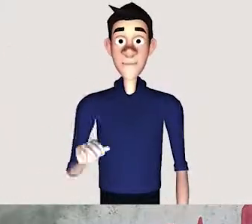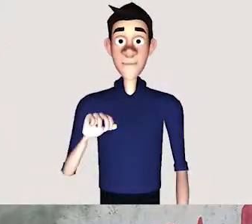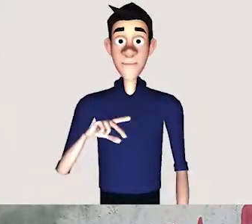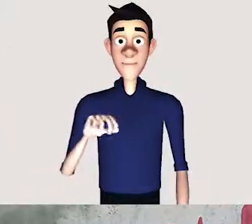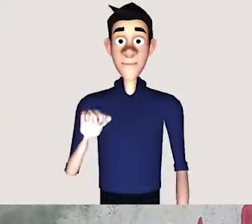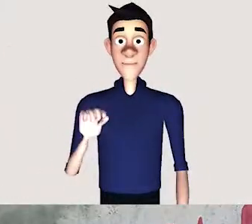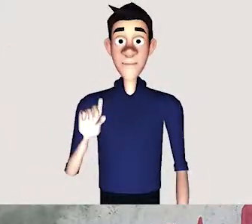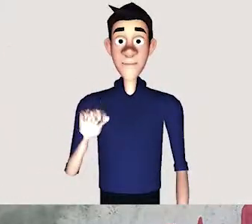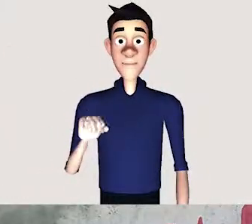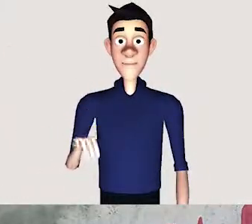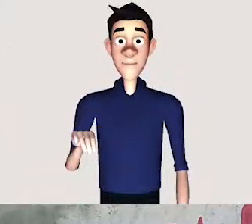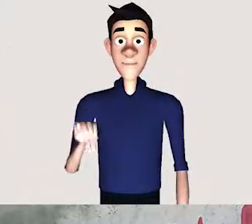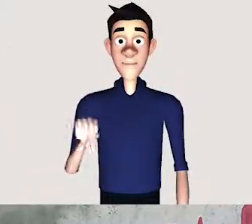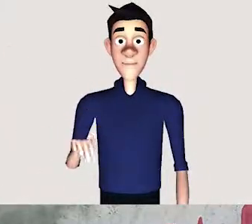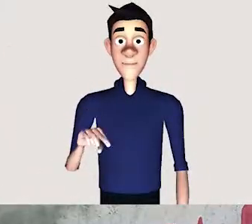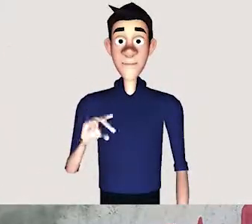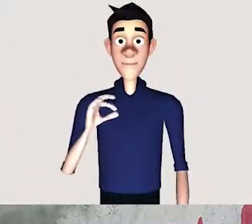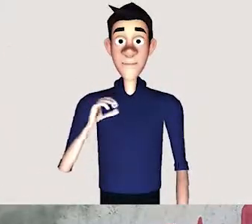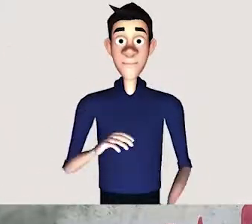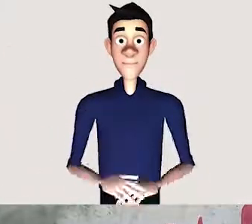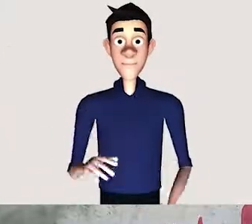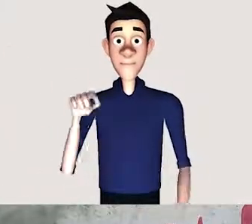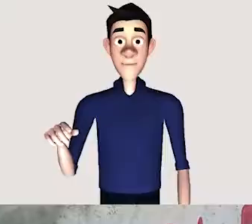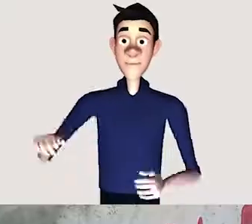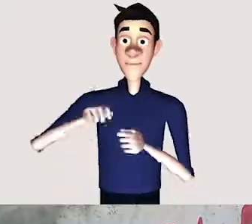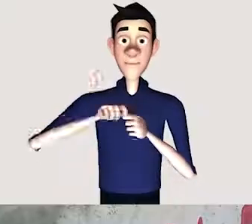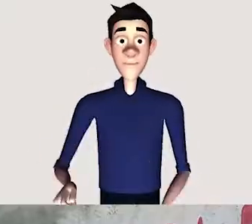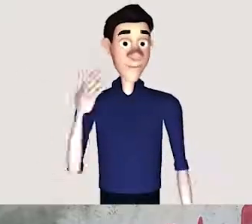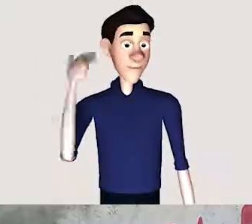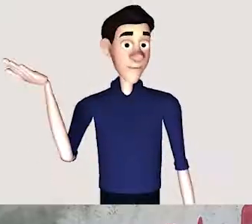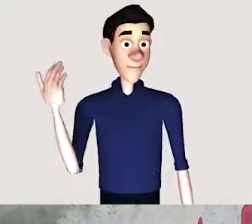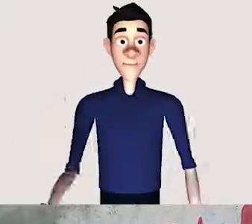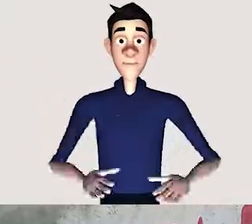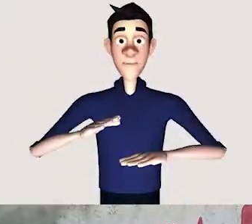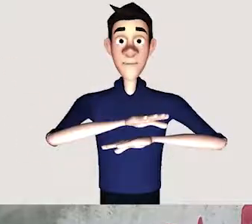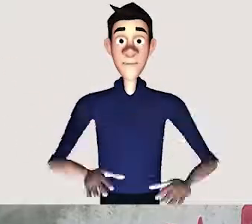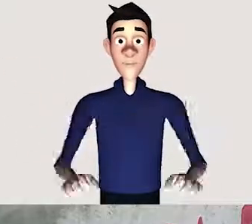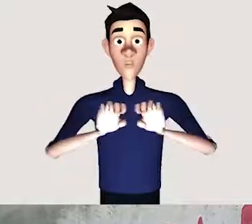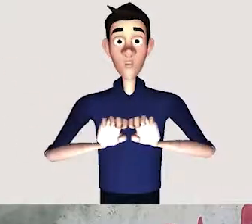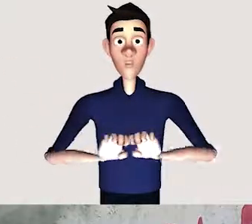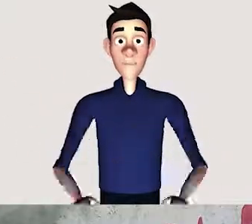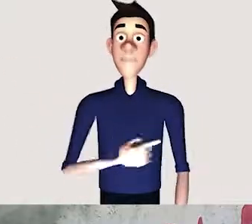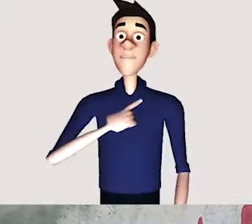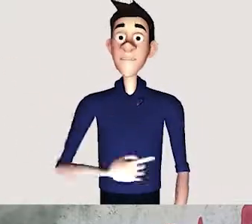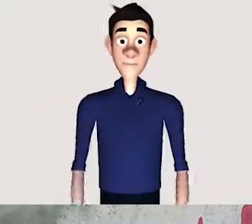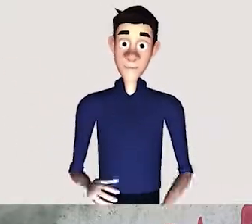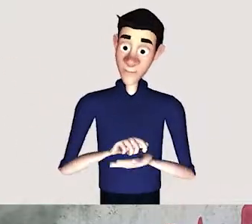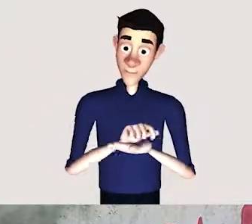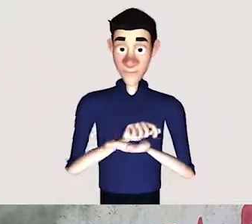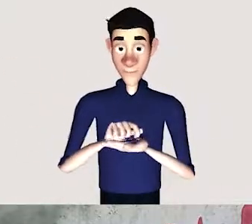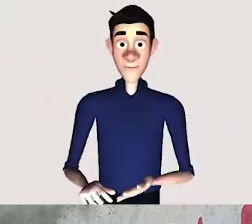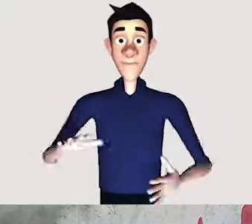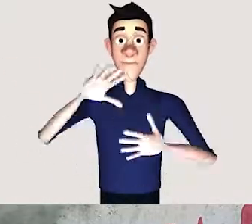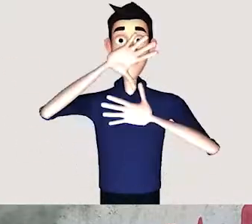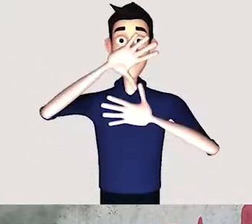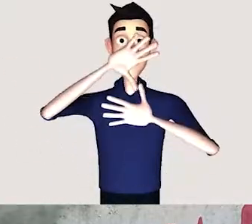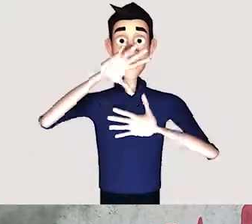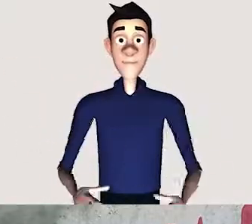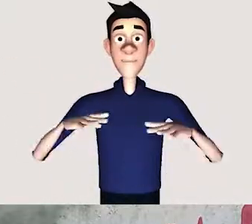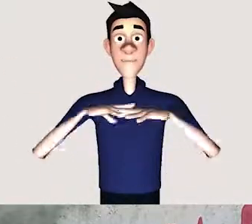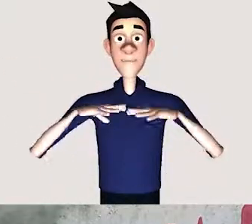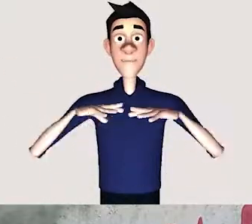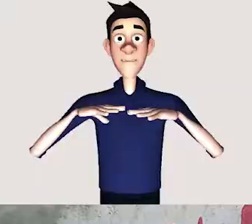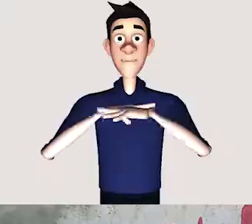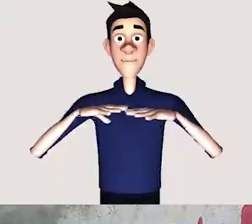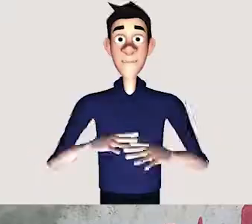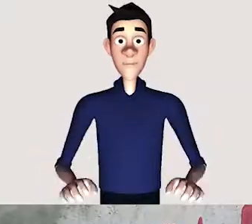uma prática de museografia na primeira pessoa. Eles contam a sua própria história. Ou seja, eles se recusam